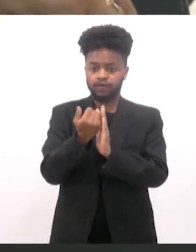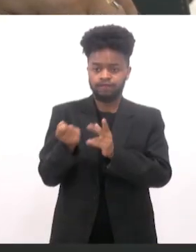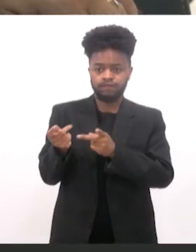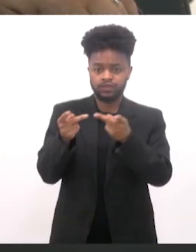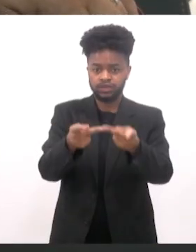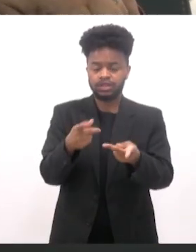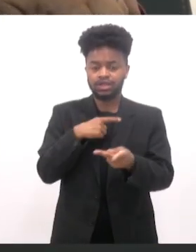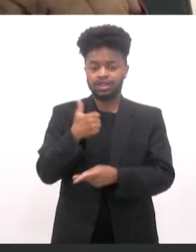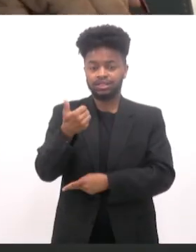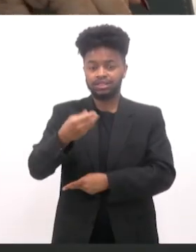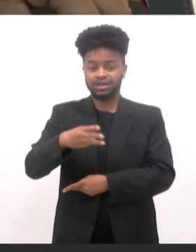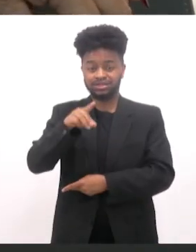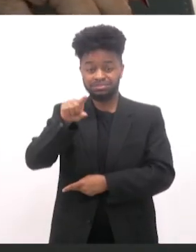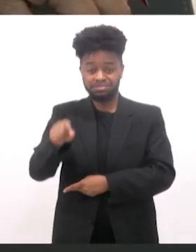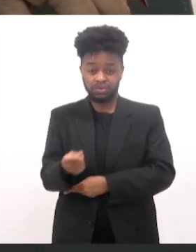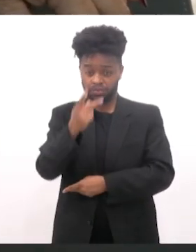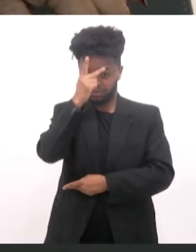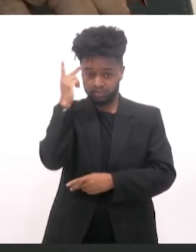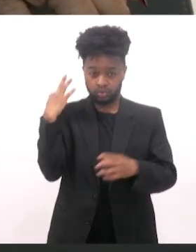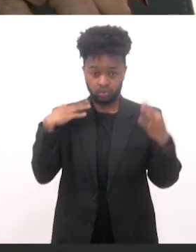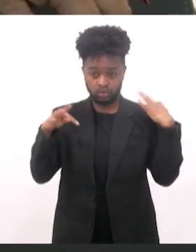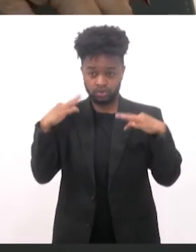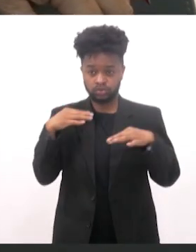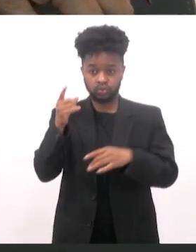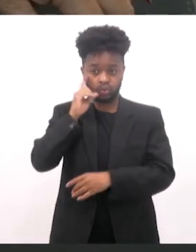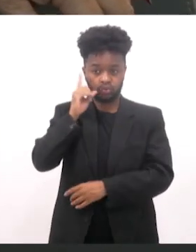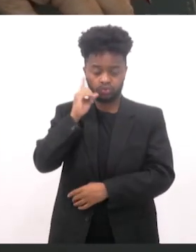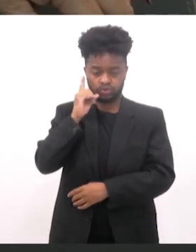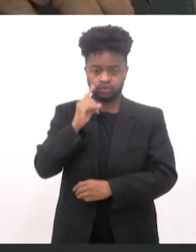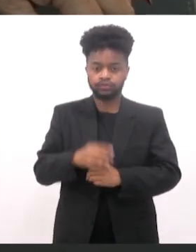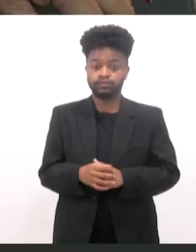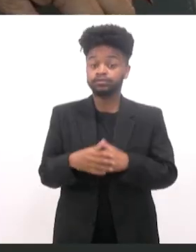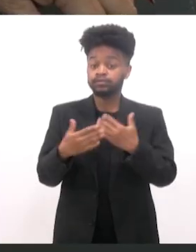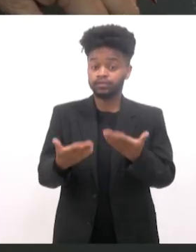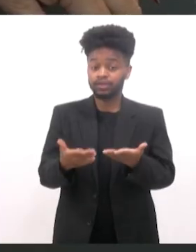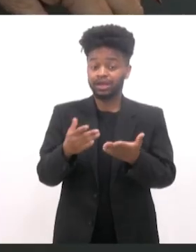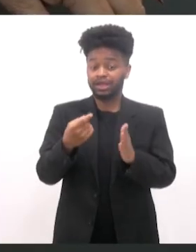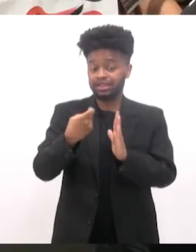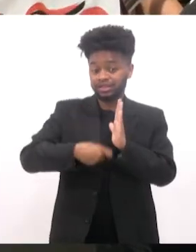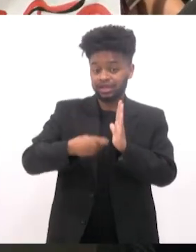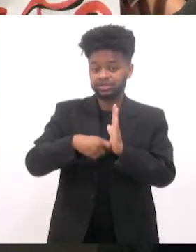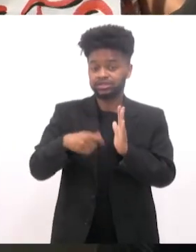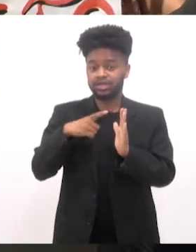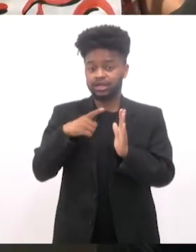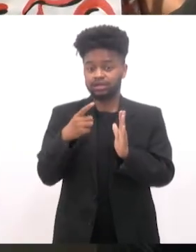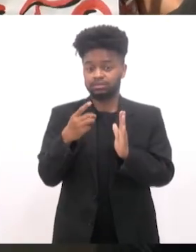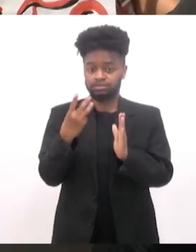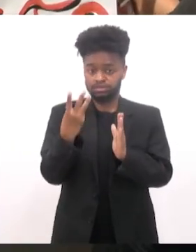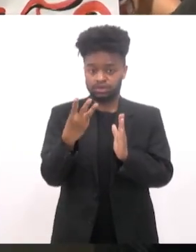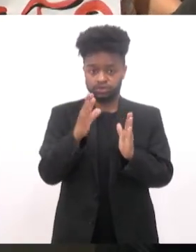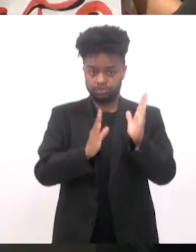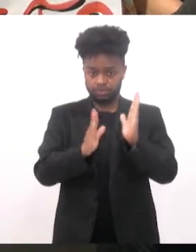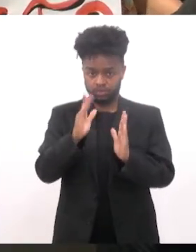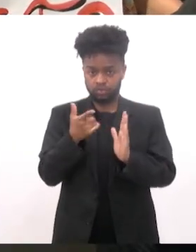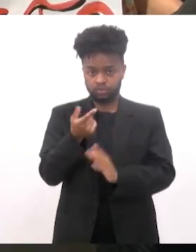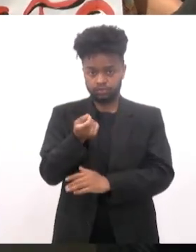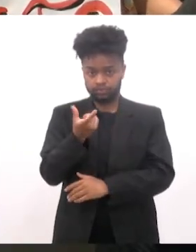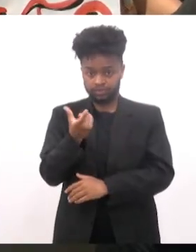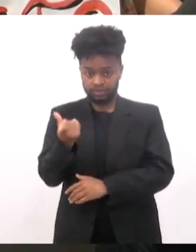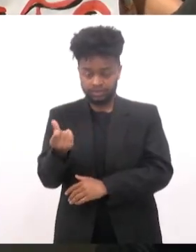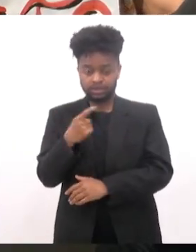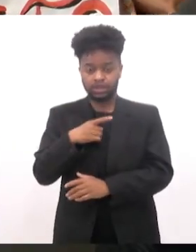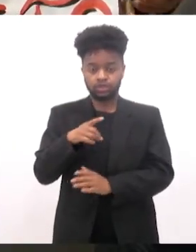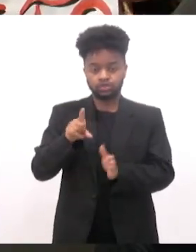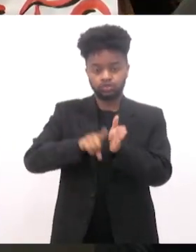mil turistas diariamente. A implantação da nova taxa deve ser feita em 3 fases. Em 2026, haverá desconto